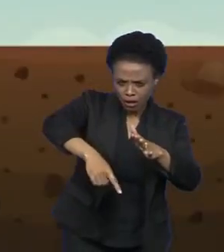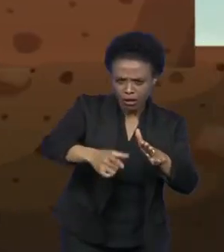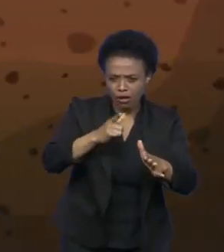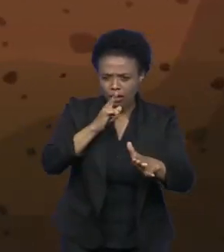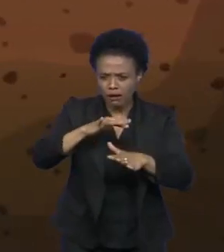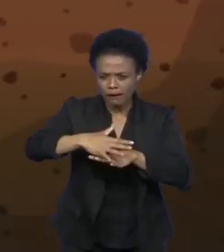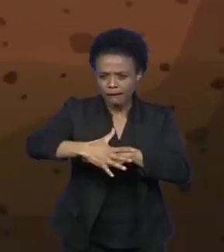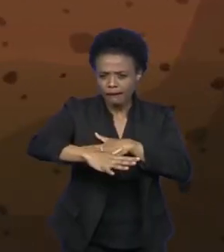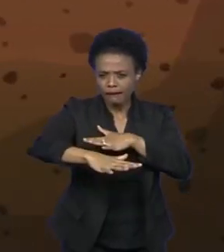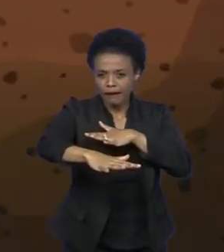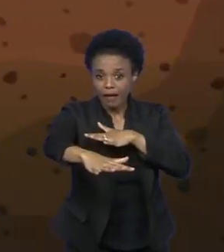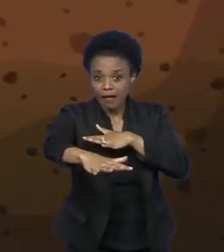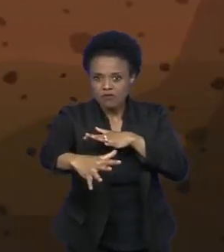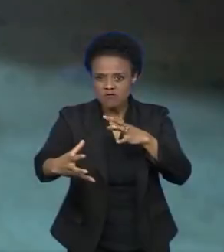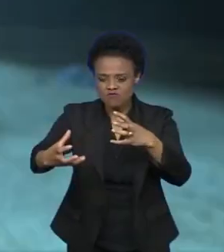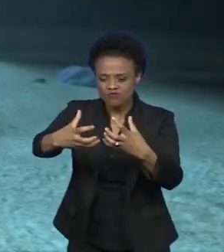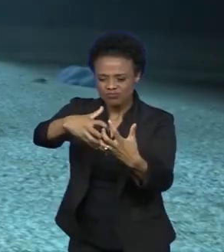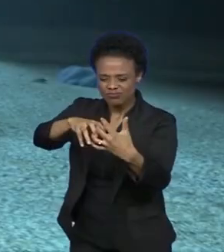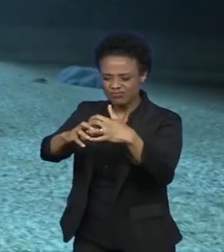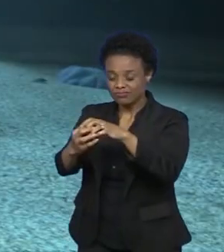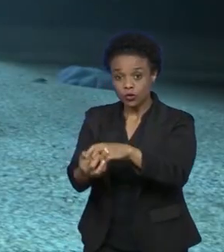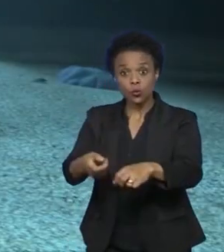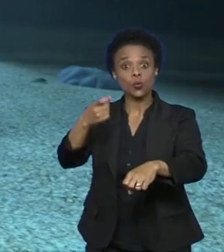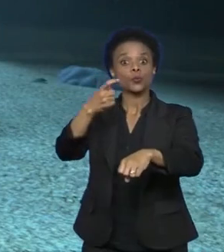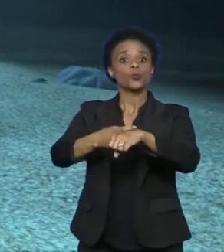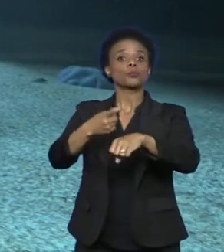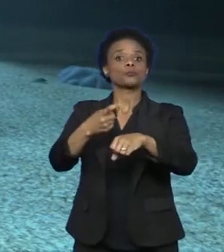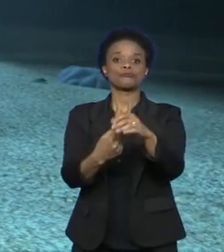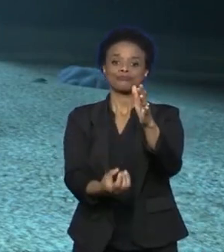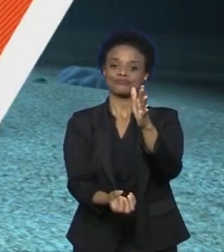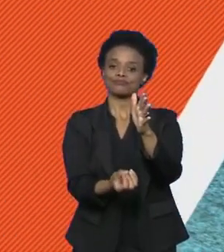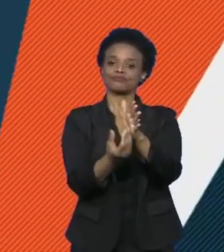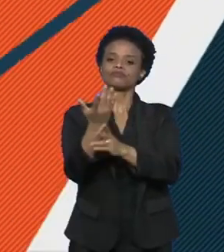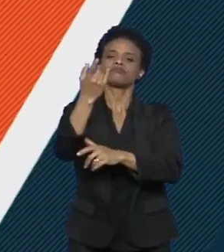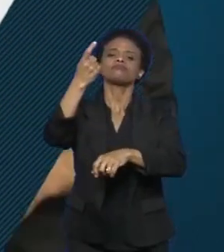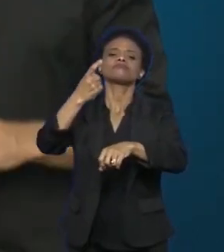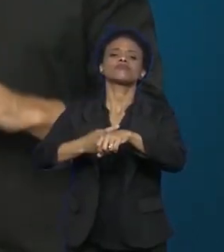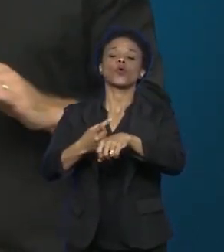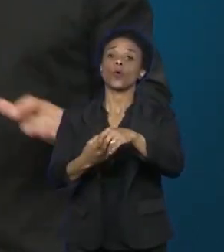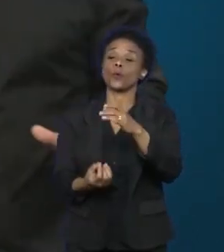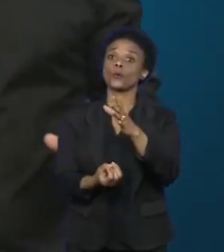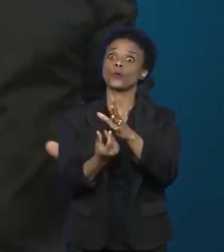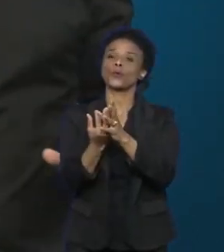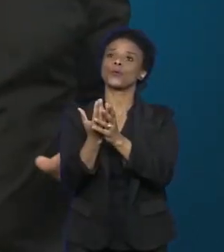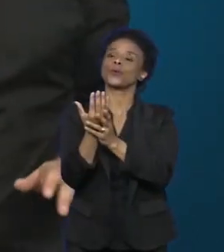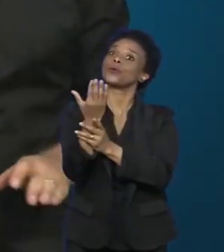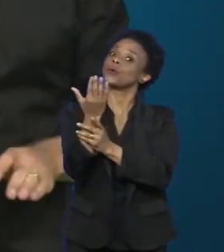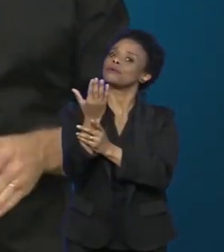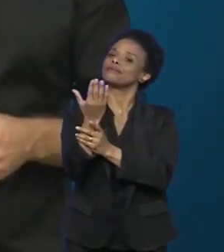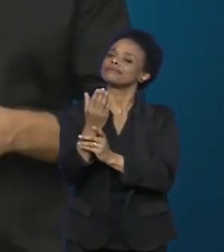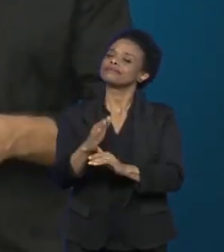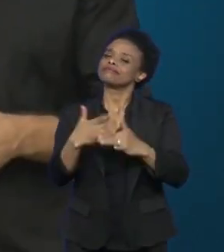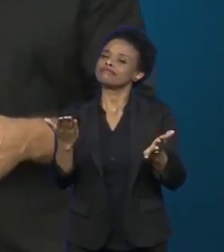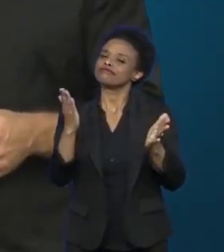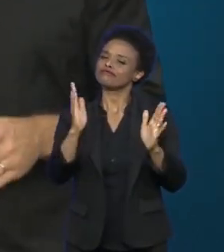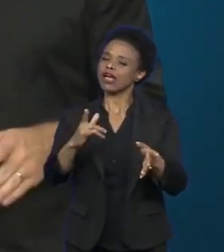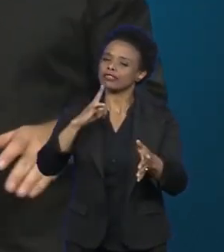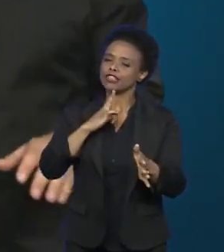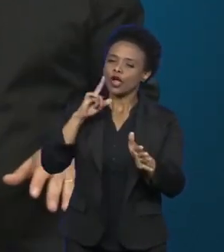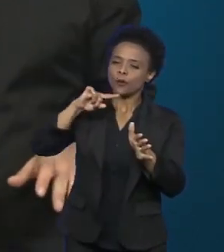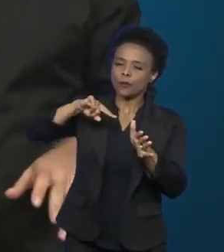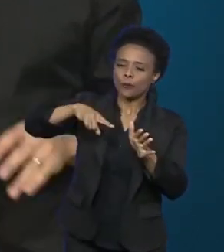se mistura com sedimentos argilosos, dando origem a uma rocha-fonte. Quando esta rocha atinge certa